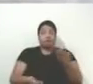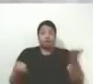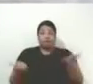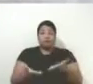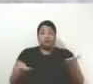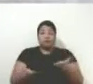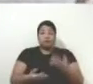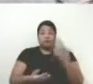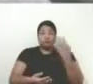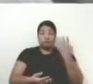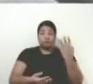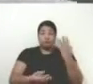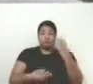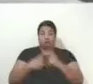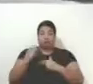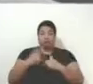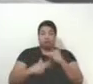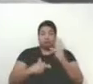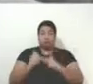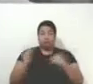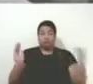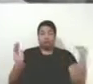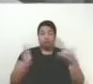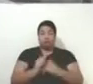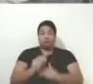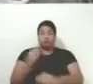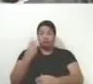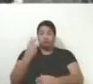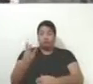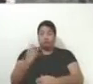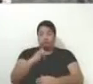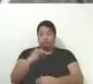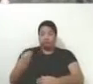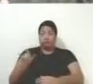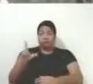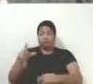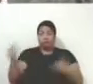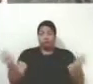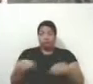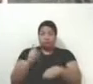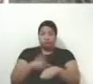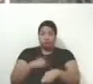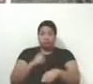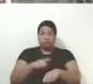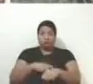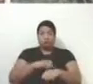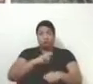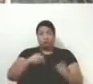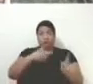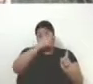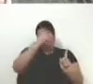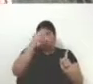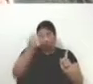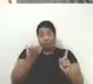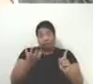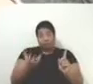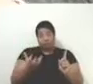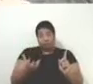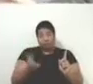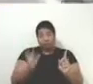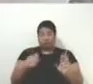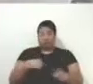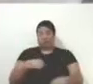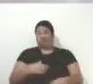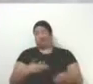junho, até 3 de julho é o tempo. Dá tempo, se o prefeito quiser. Mas eu duvido muito que ele vai